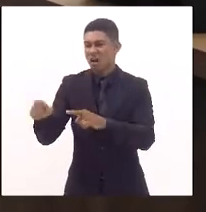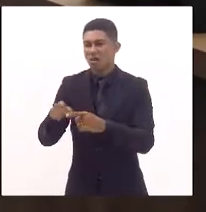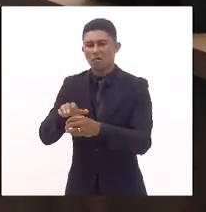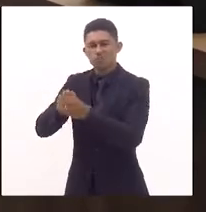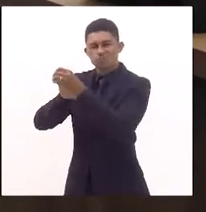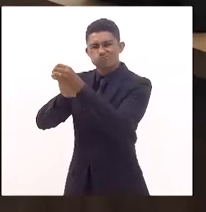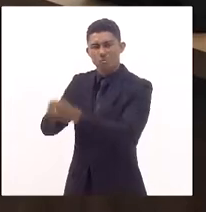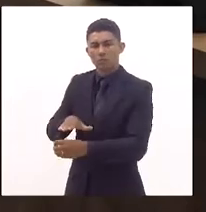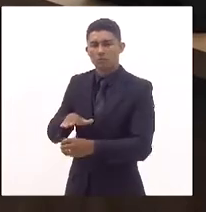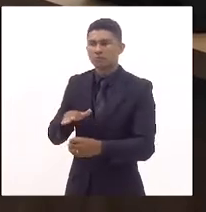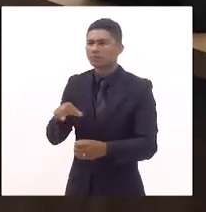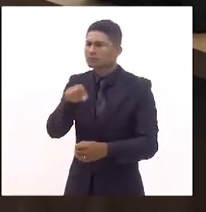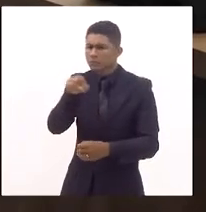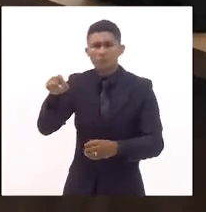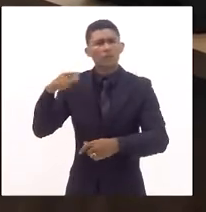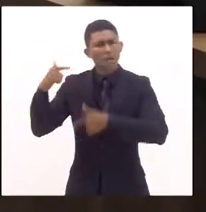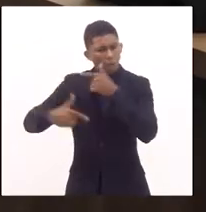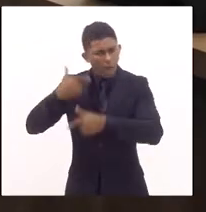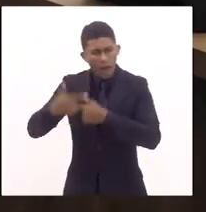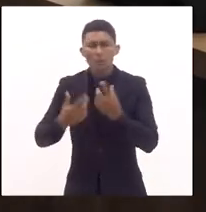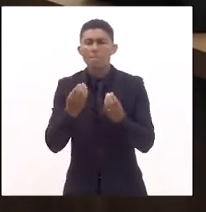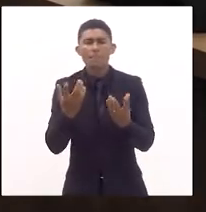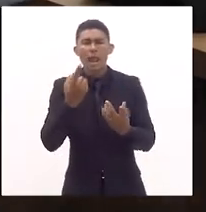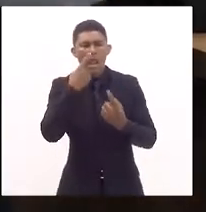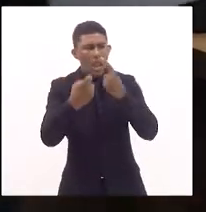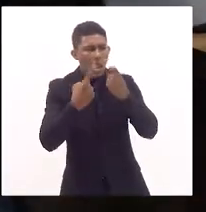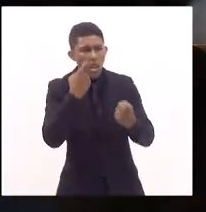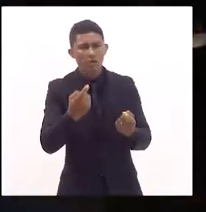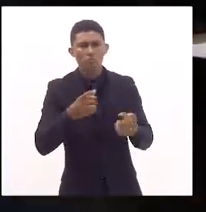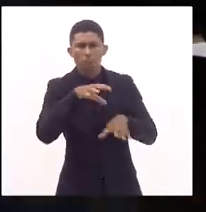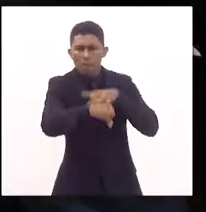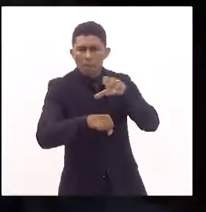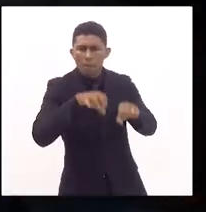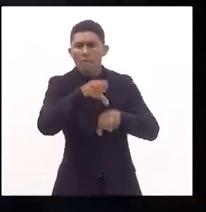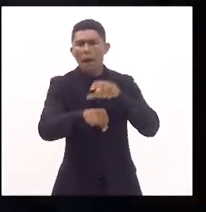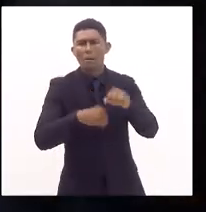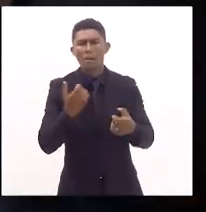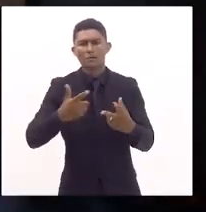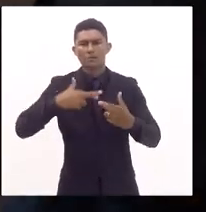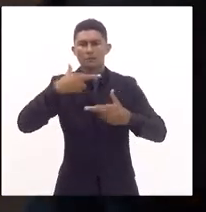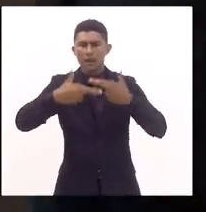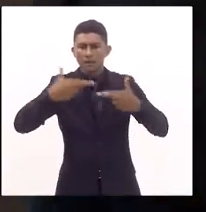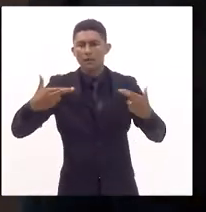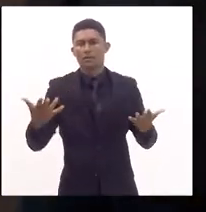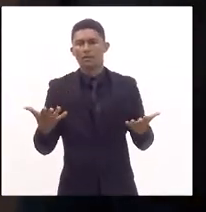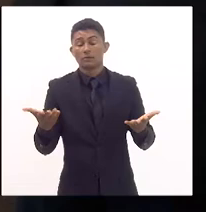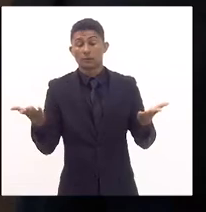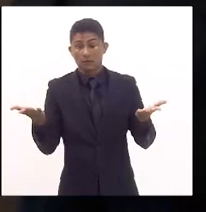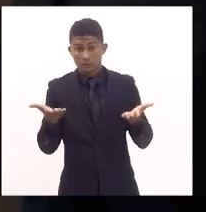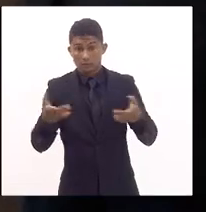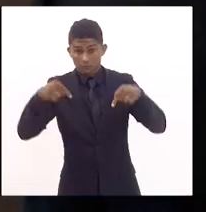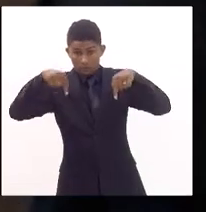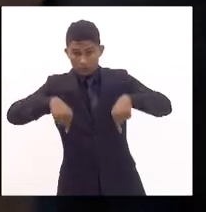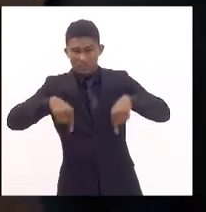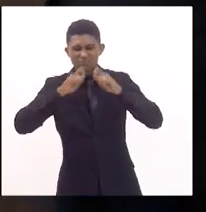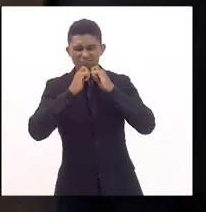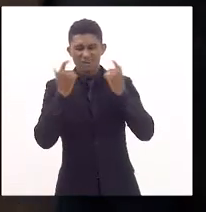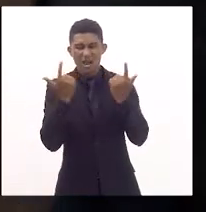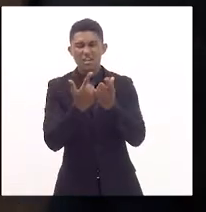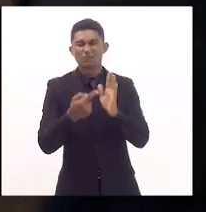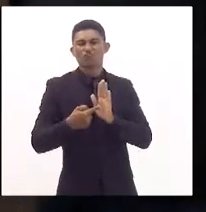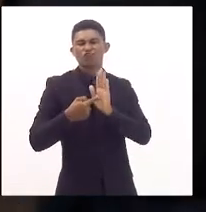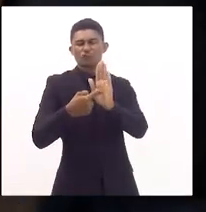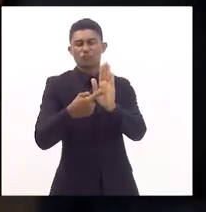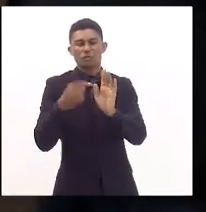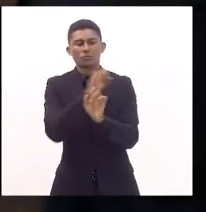trabalham para que o nosso lixo seja reciclado. Essa casa hoje é vanguarda na luta